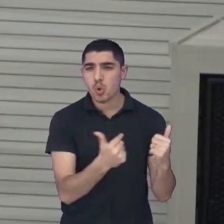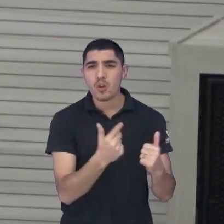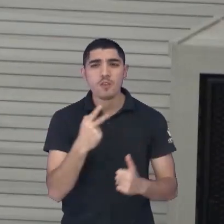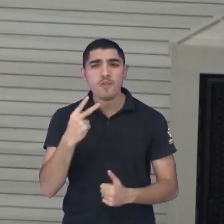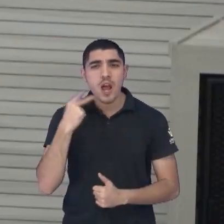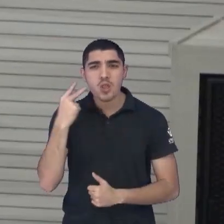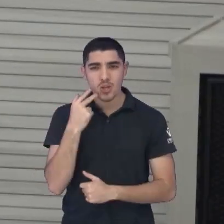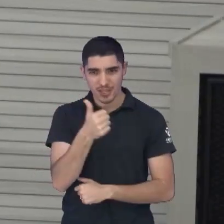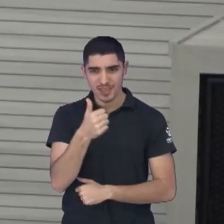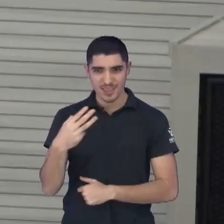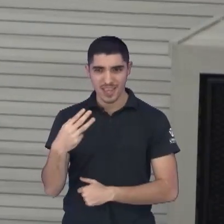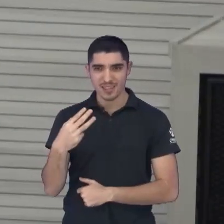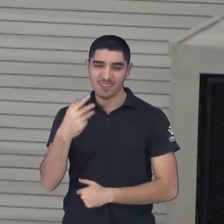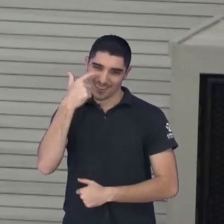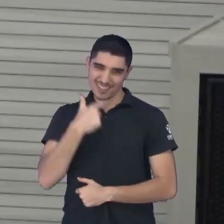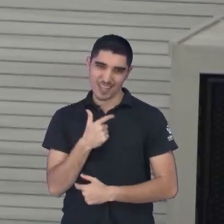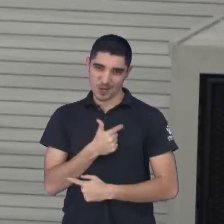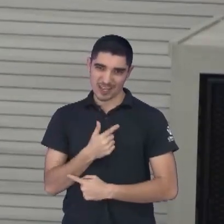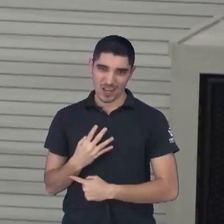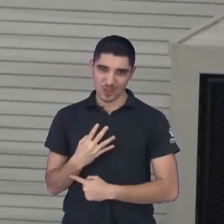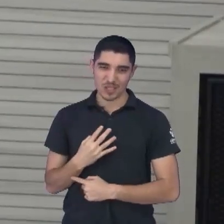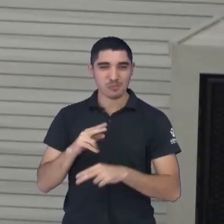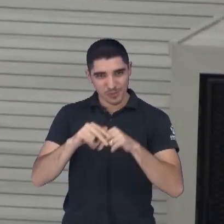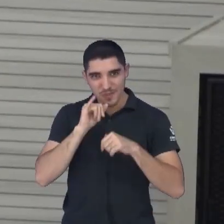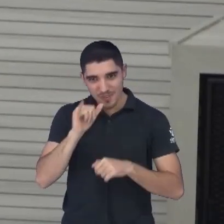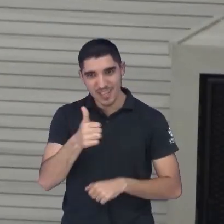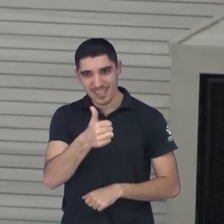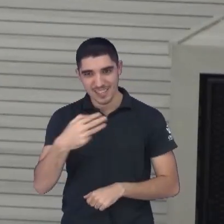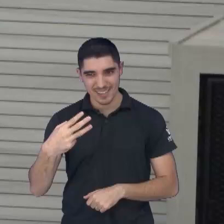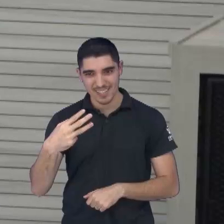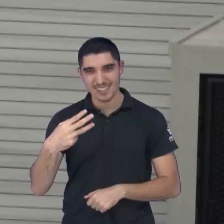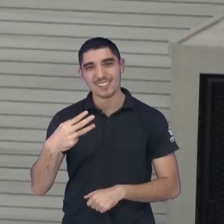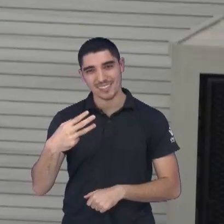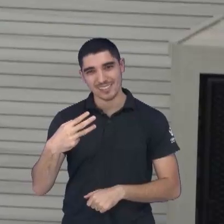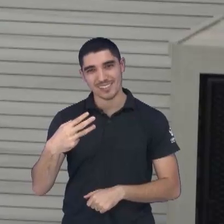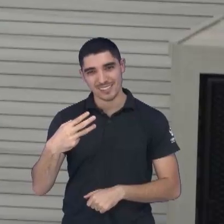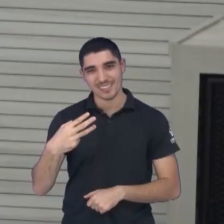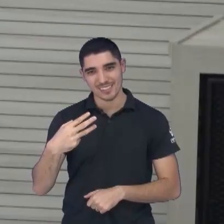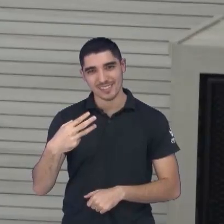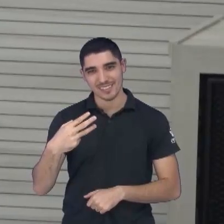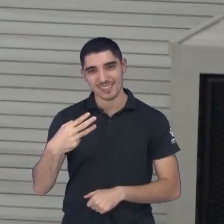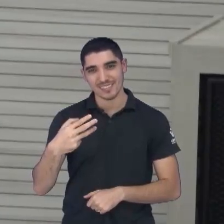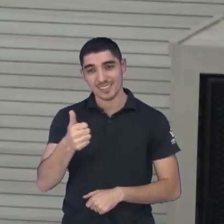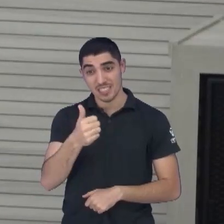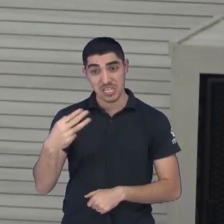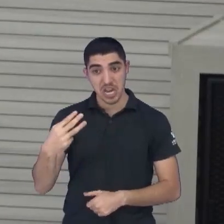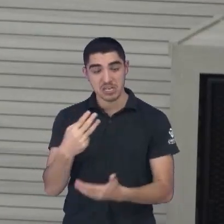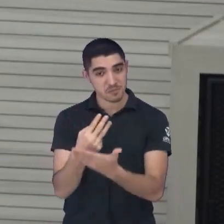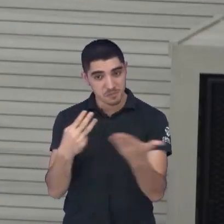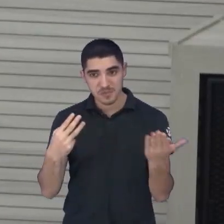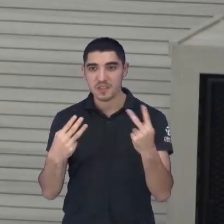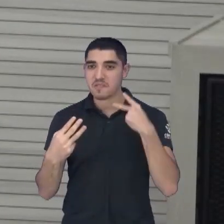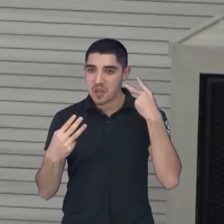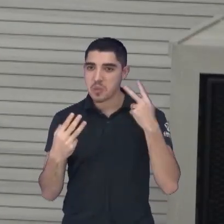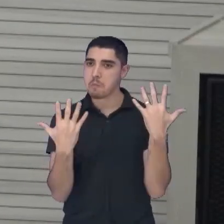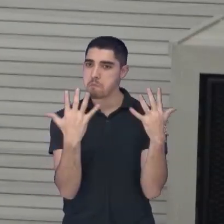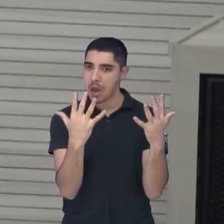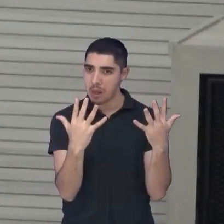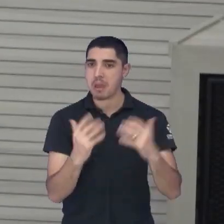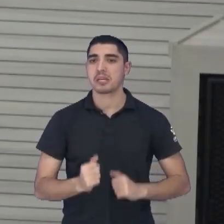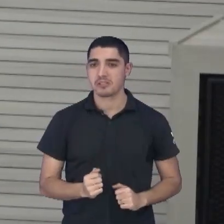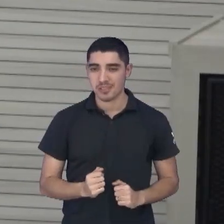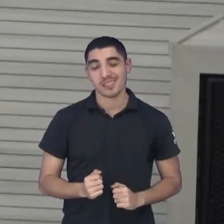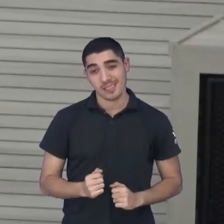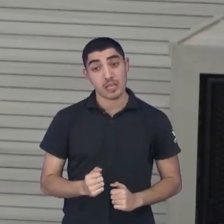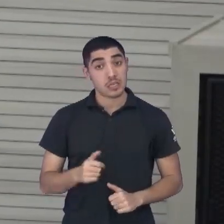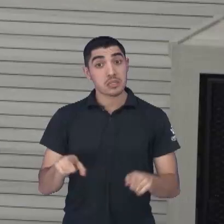votaram. É que eu sou o 14º, por isso que eu estou parabenizando os 13 vereadores. E aqueles que honraram a